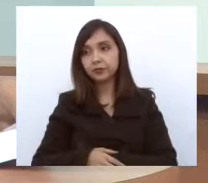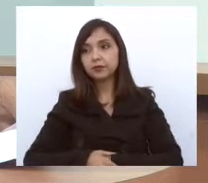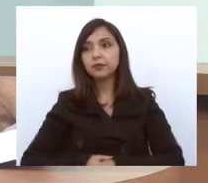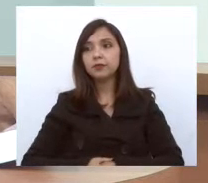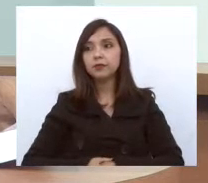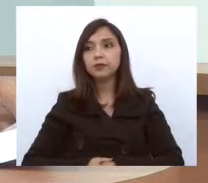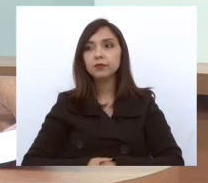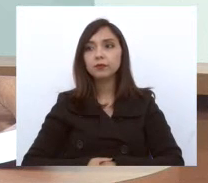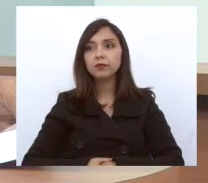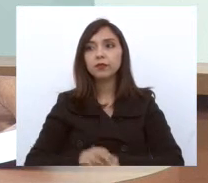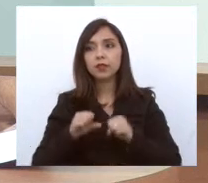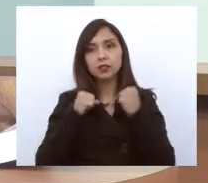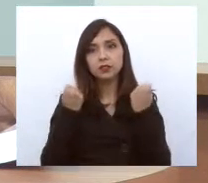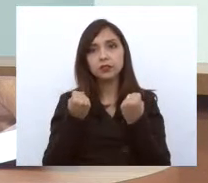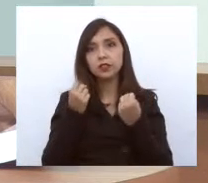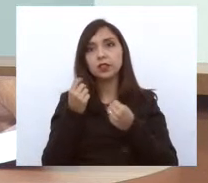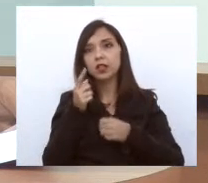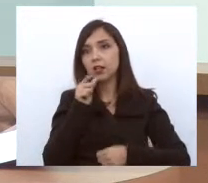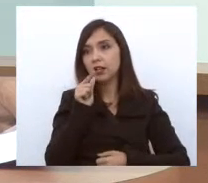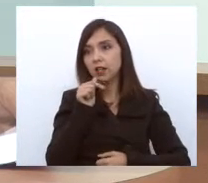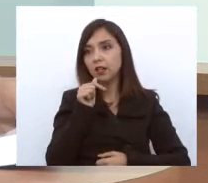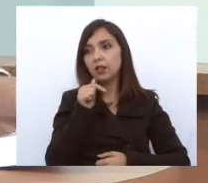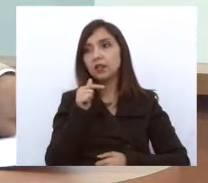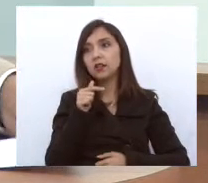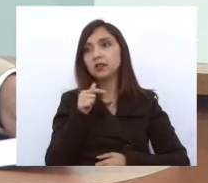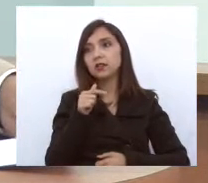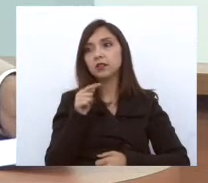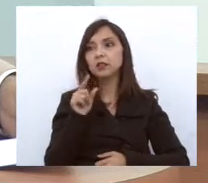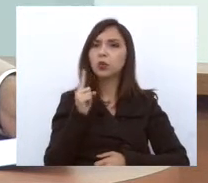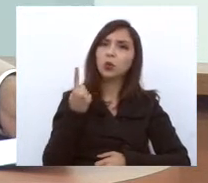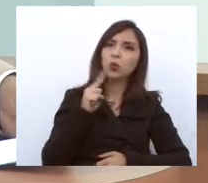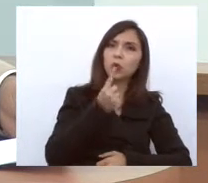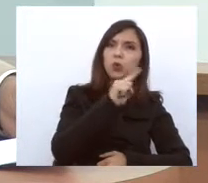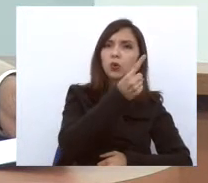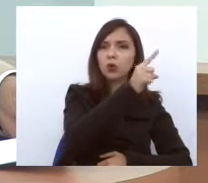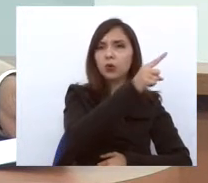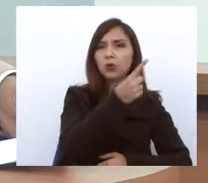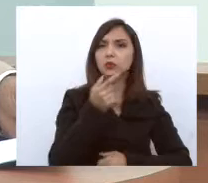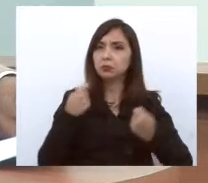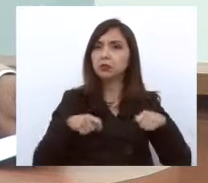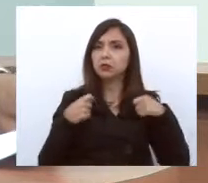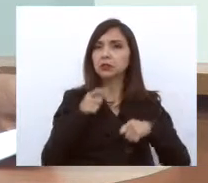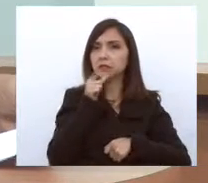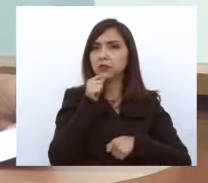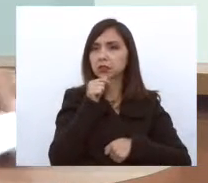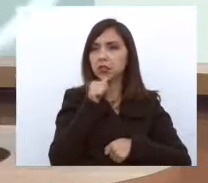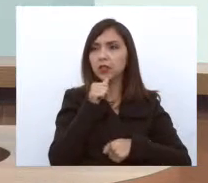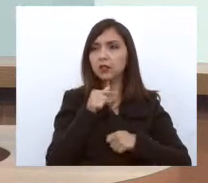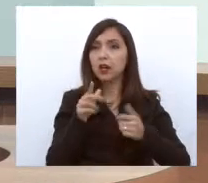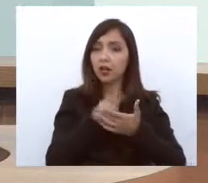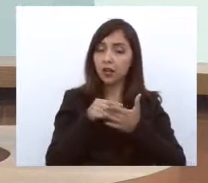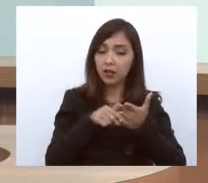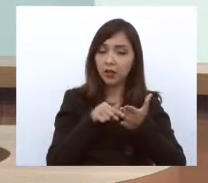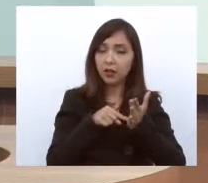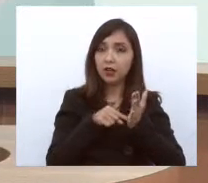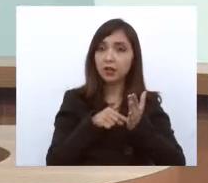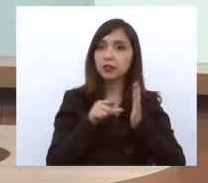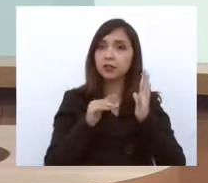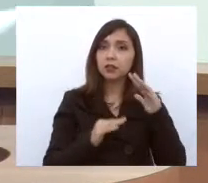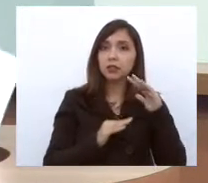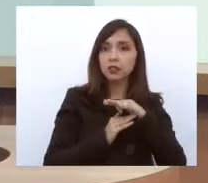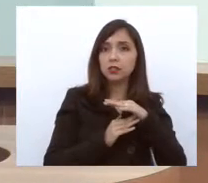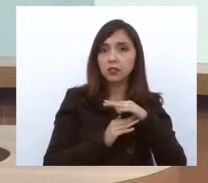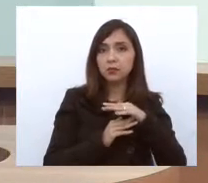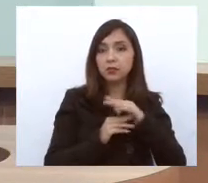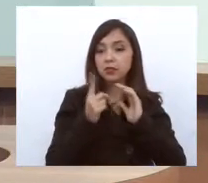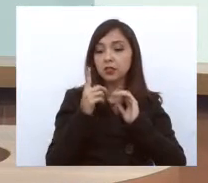Entendeu? Estou defendendo aqui o direito da água, do cidadão. Está lá no mais longínquo precisando da água. Ela está limitando aqui a